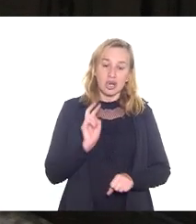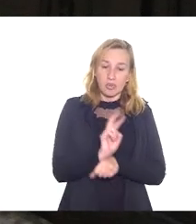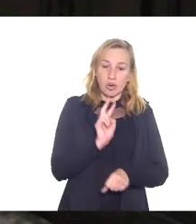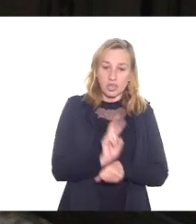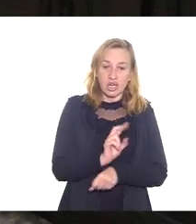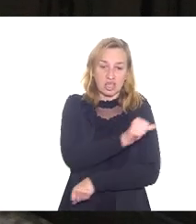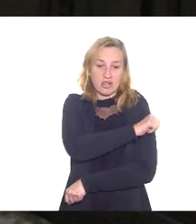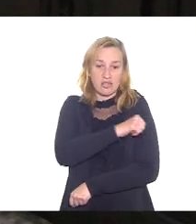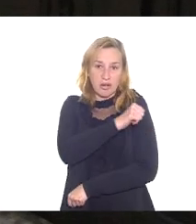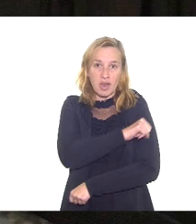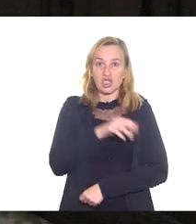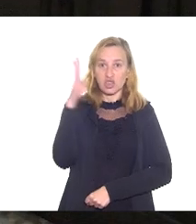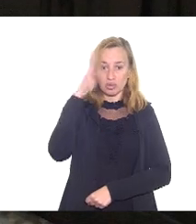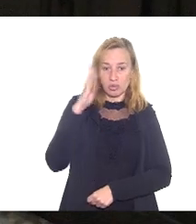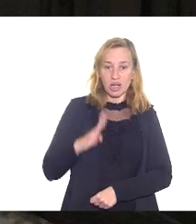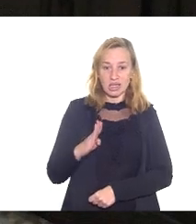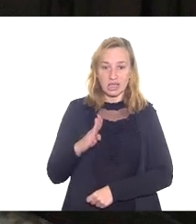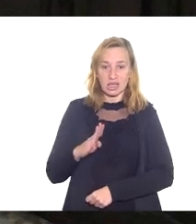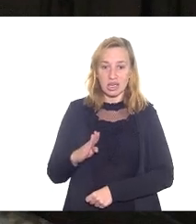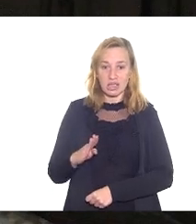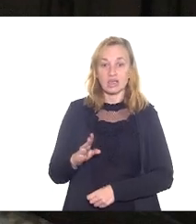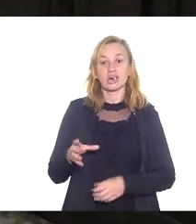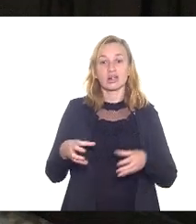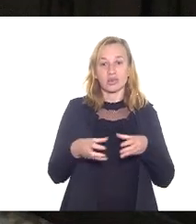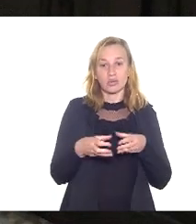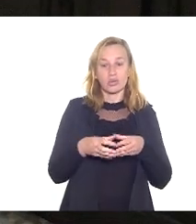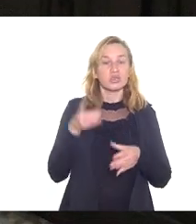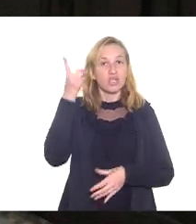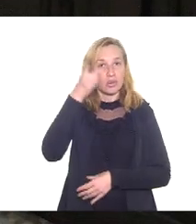no Brasil. Parlamento Fluminense,